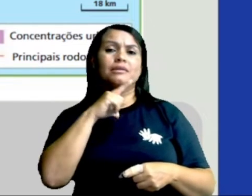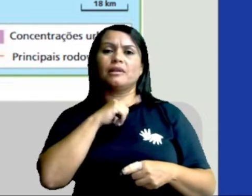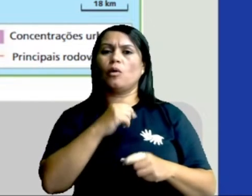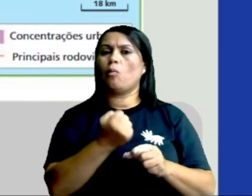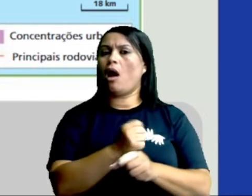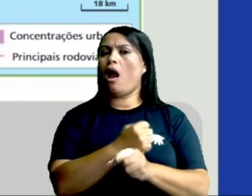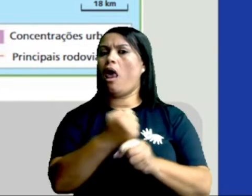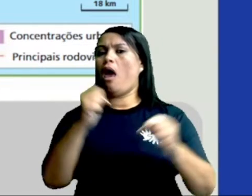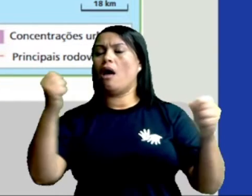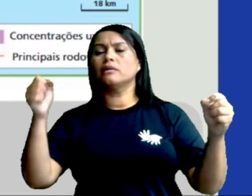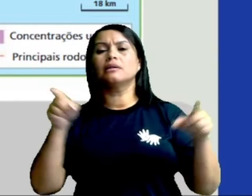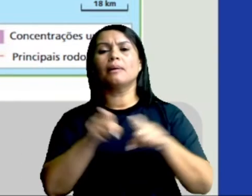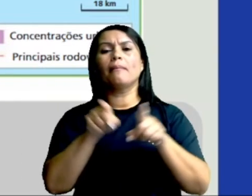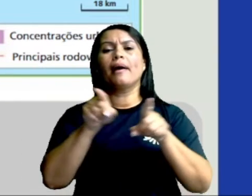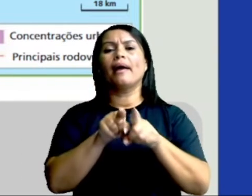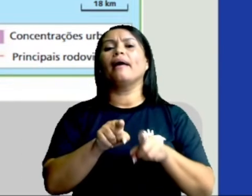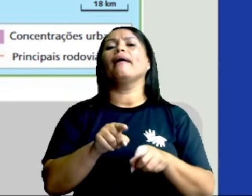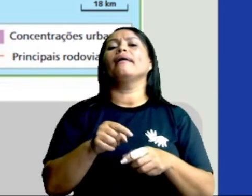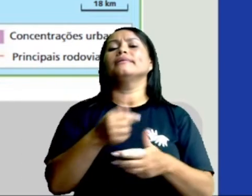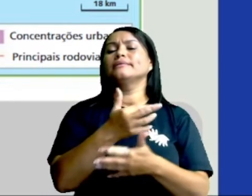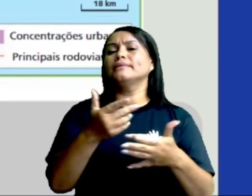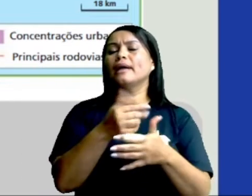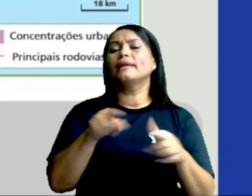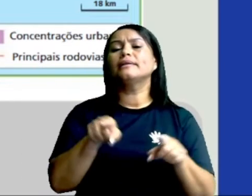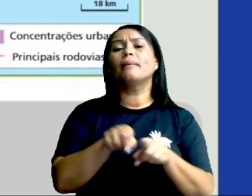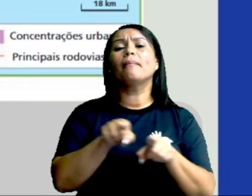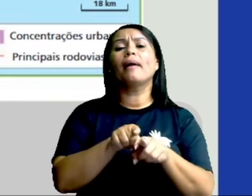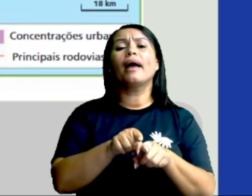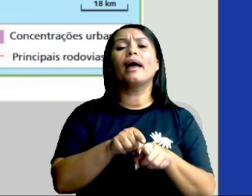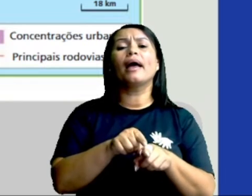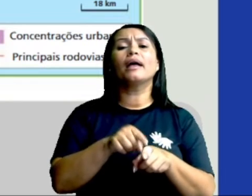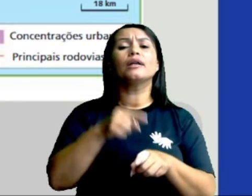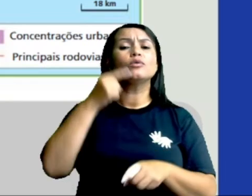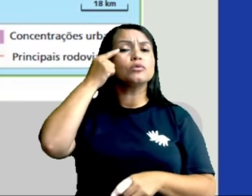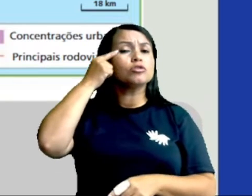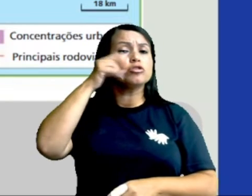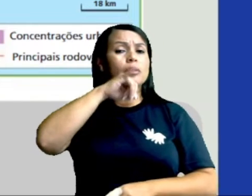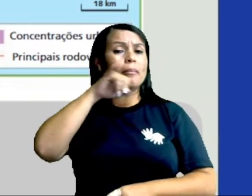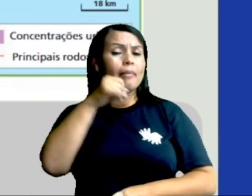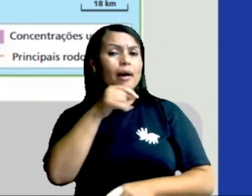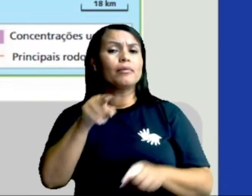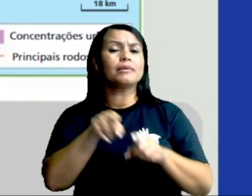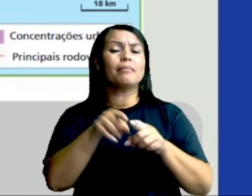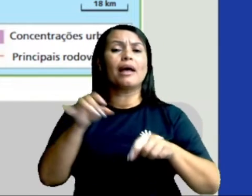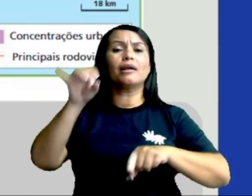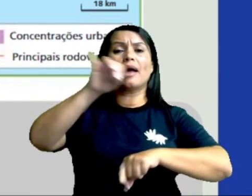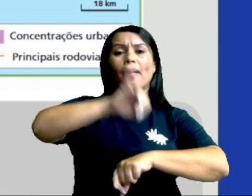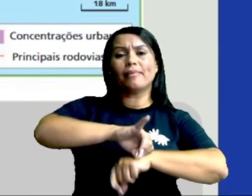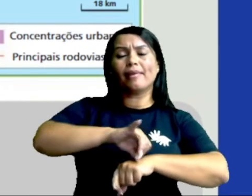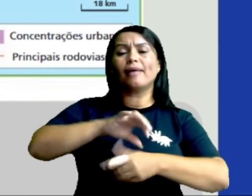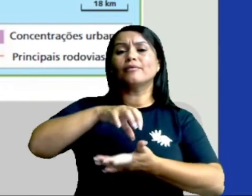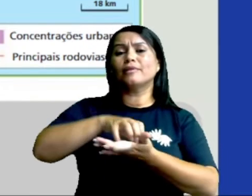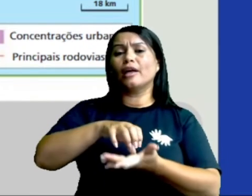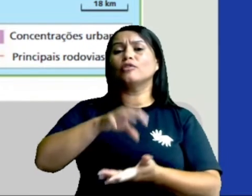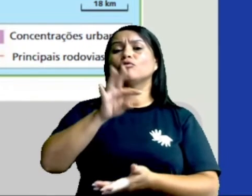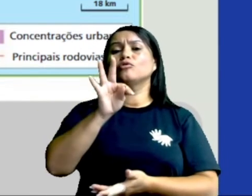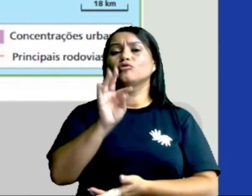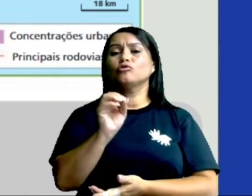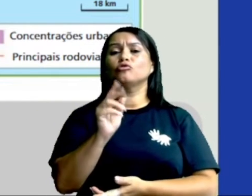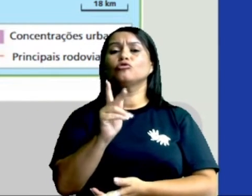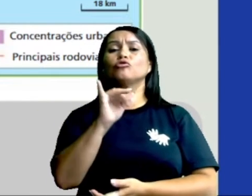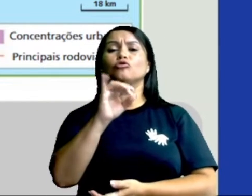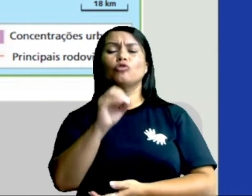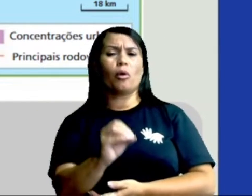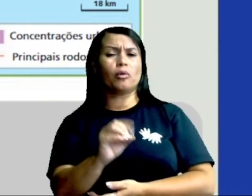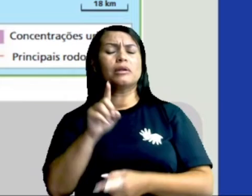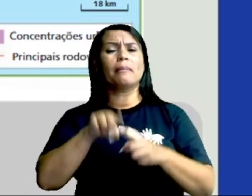entre Boston e Washington, e também no Japão, por exemplo, entre as capitais lá, Tóquio e Hokkaido, que também é uma cidade importante, tá?